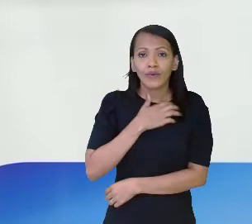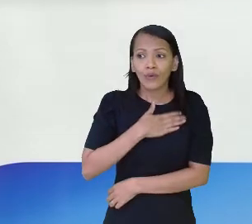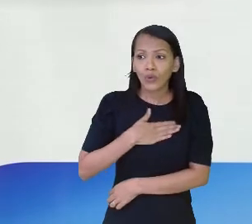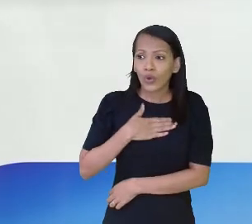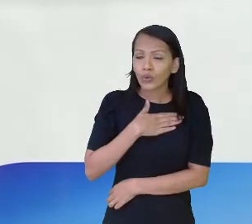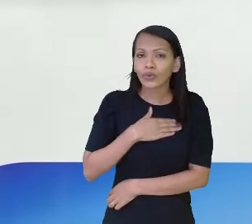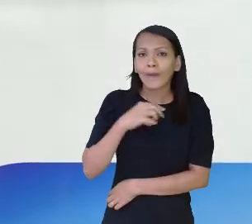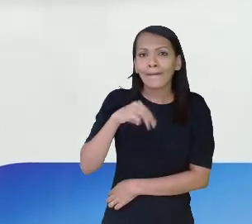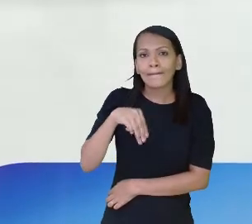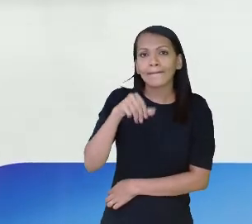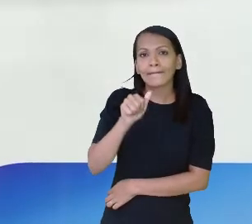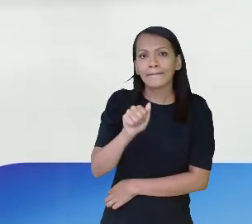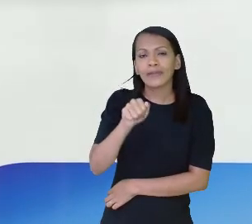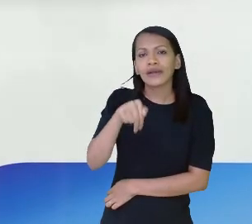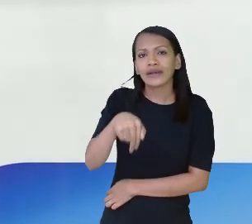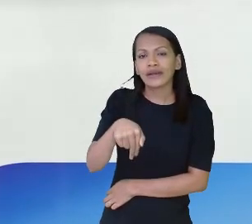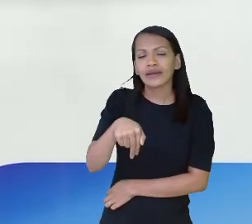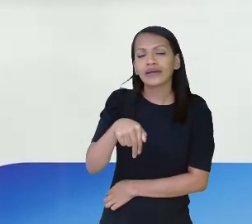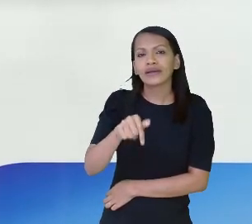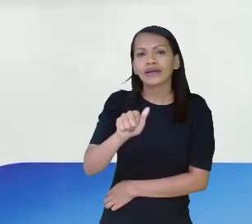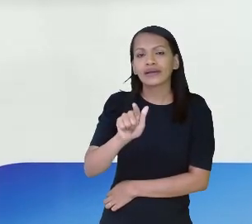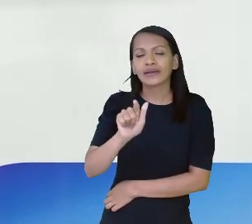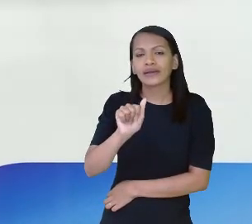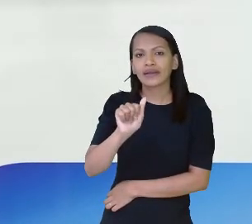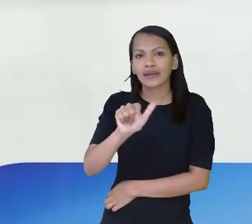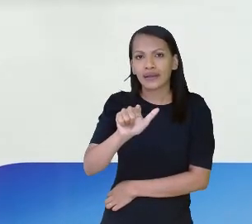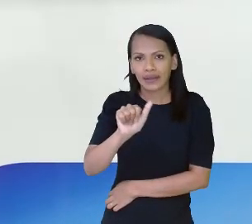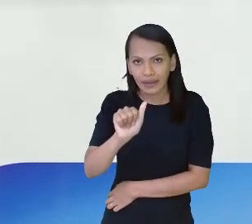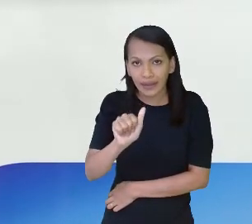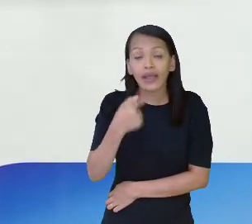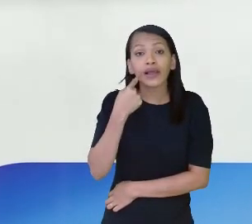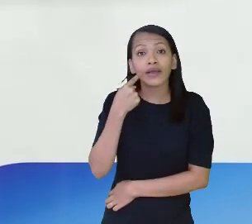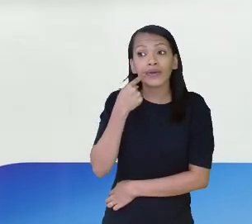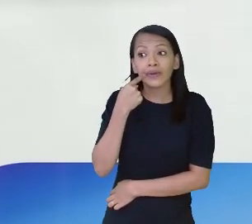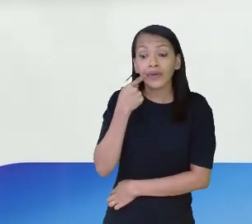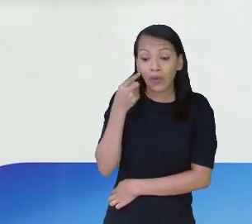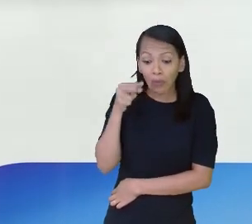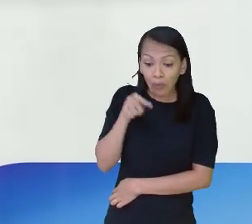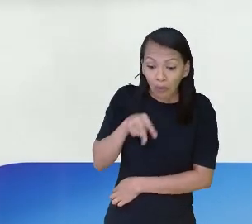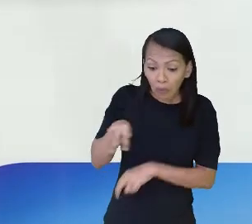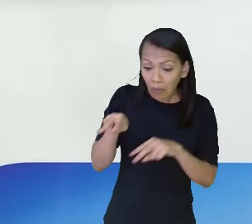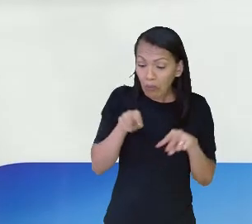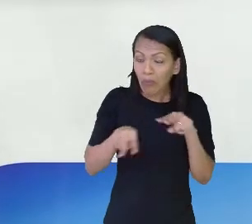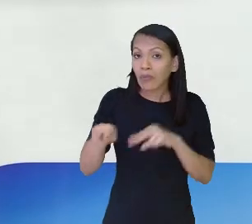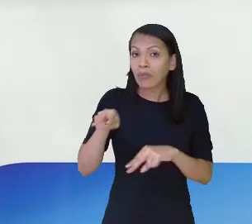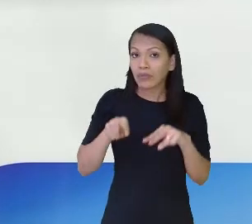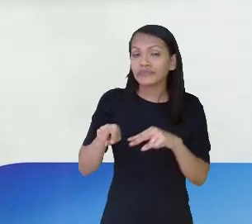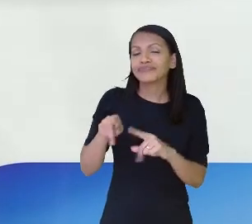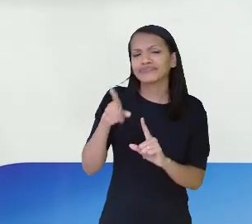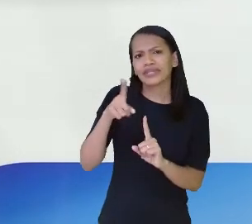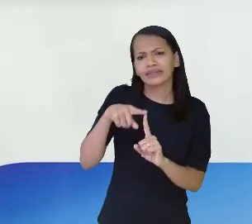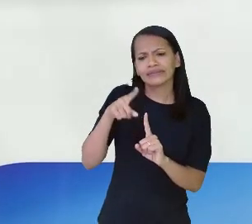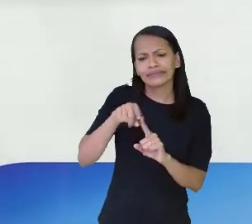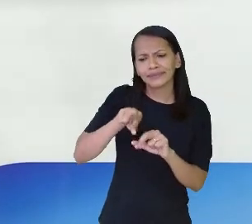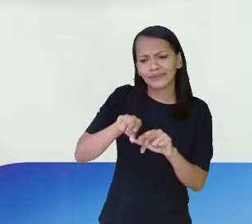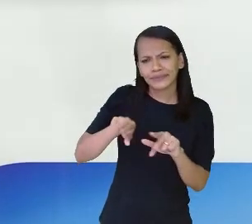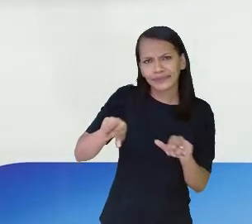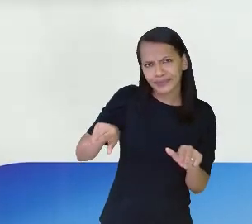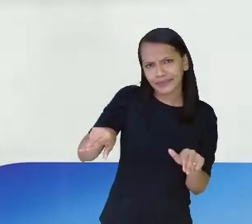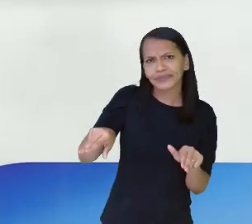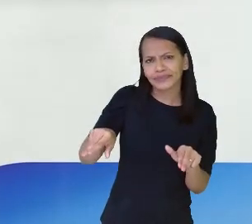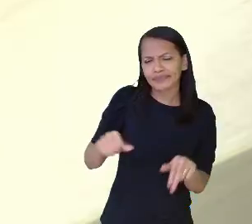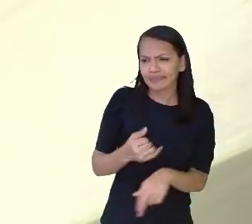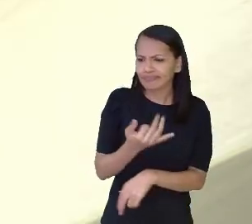mancala, porque ela tem essas casinhas aqui e a gente consegue especular vários tipos de contas